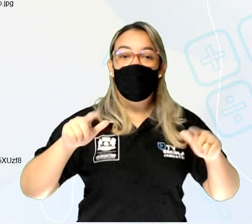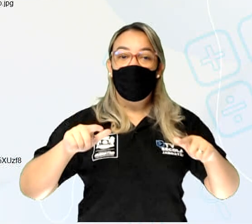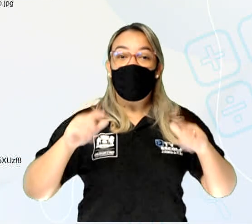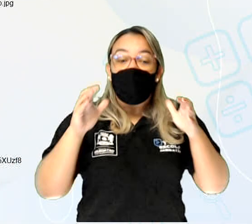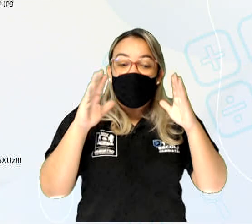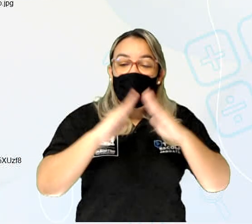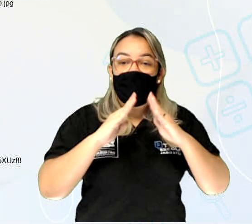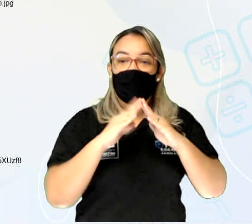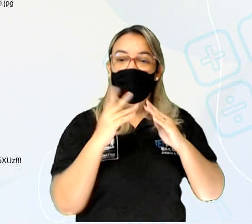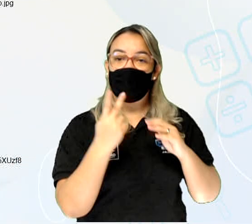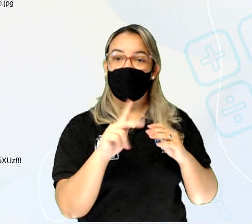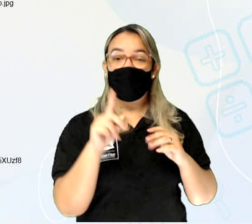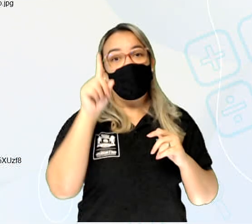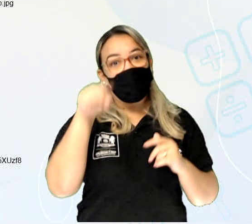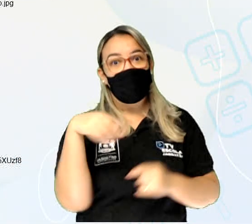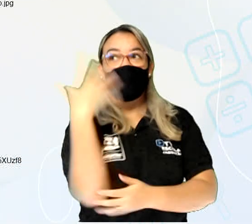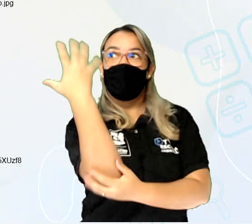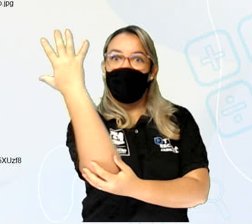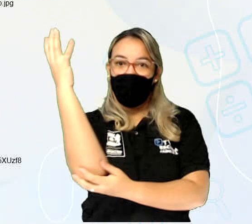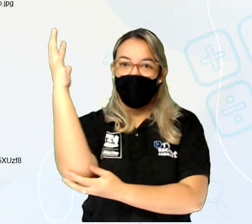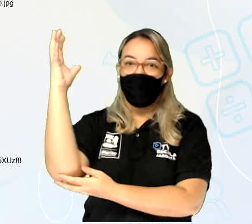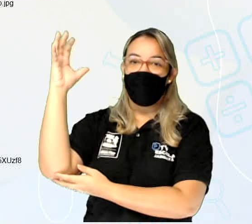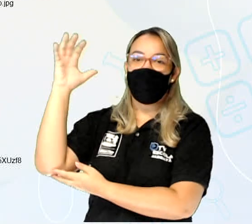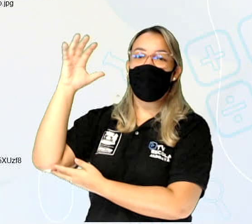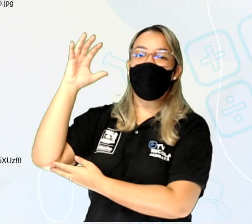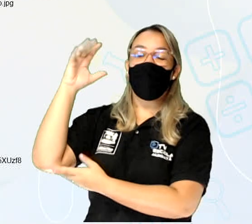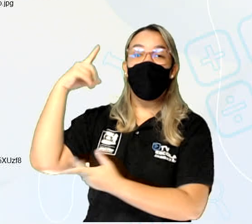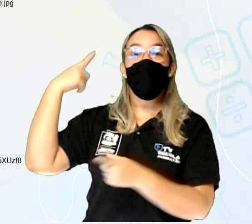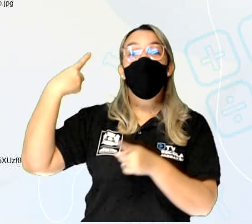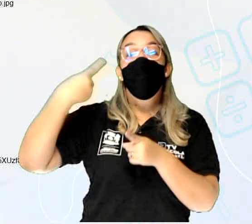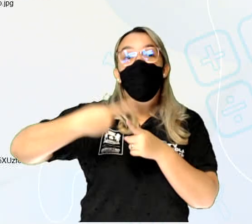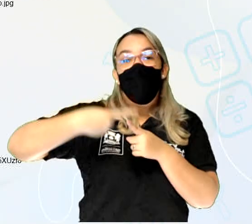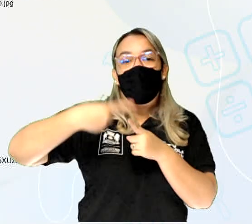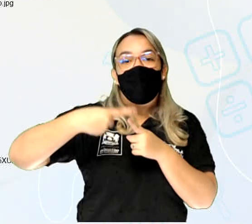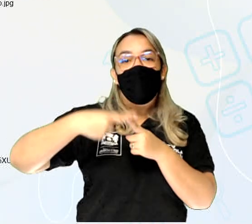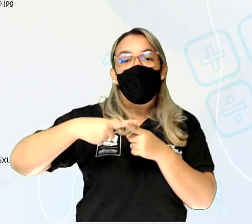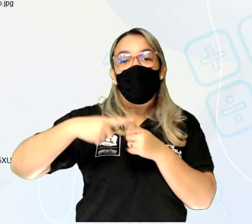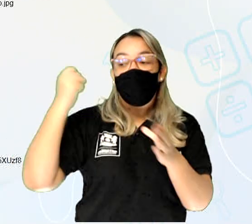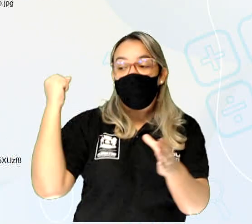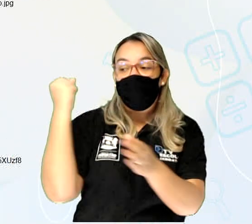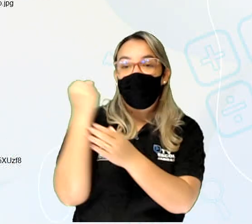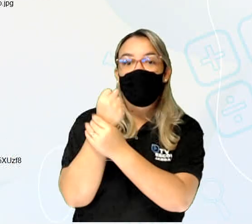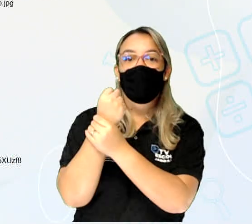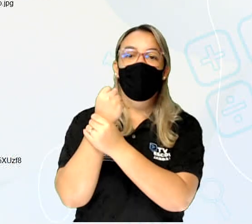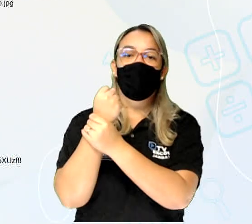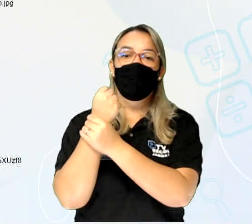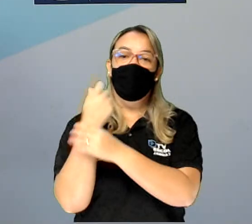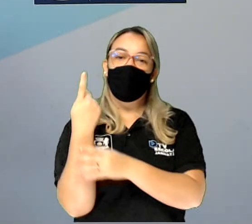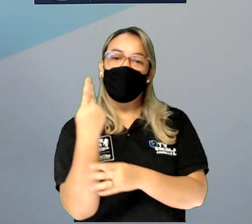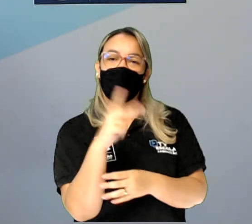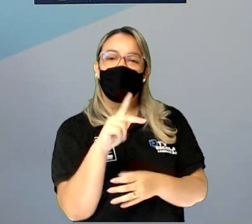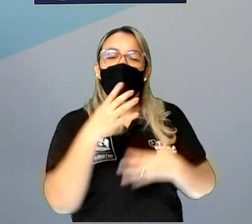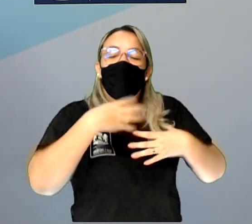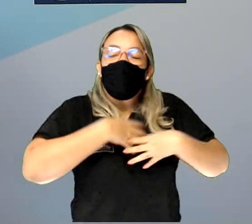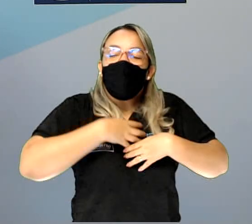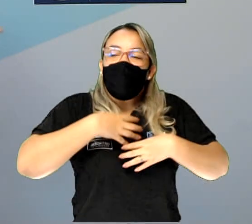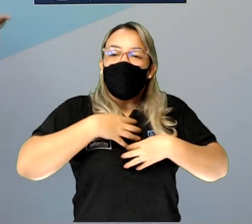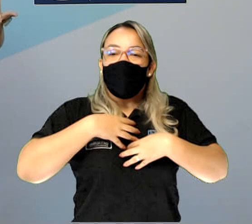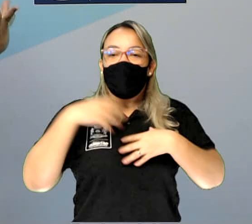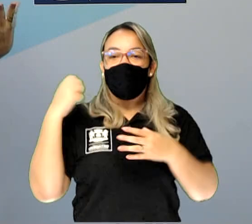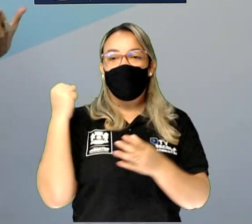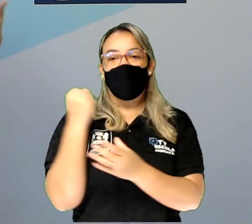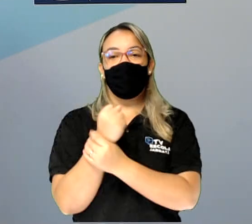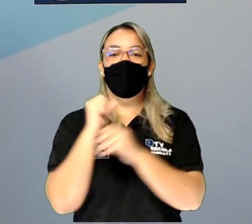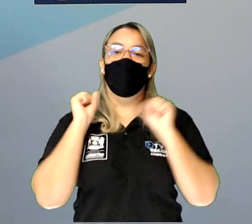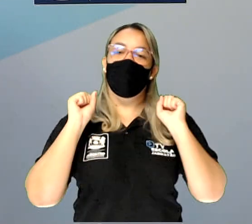ninho? Numa árvore, porque é o lugar onde ele tem a proteção. Ele sente que aquela árvore